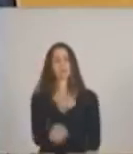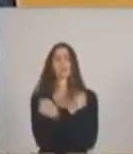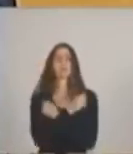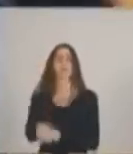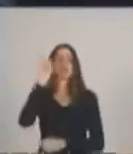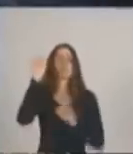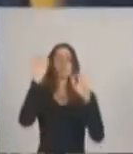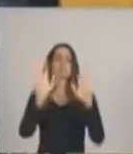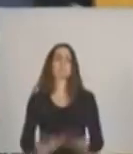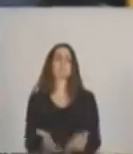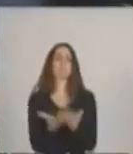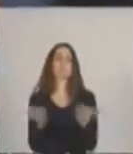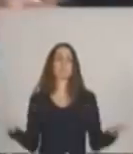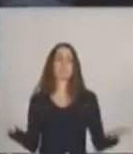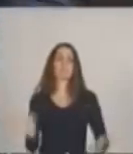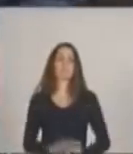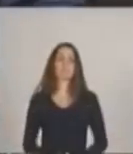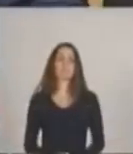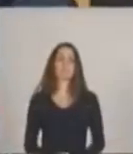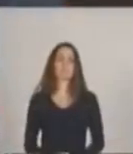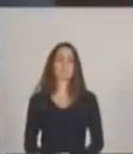abençoe a todos.